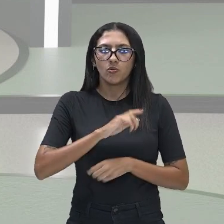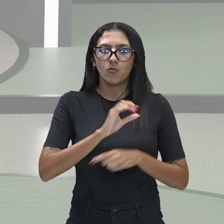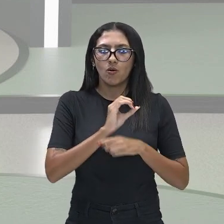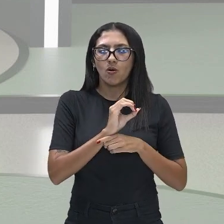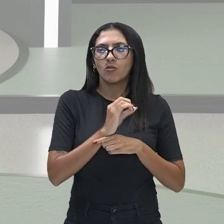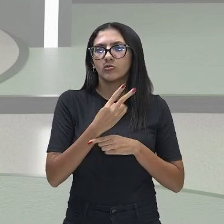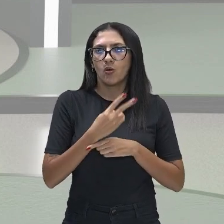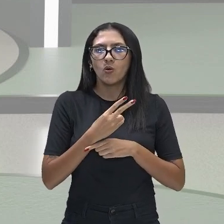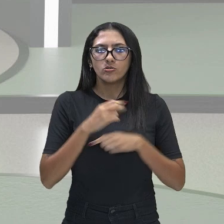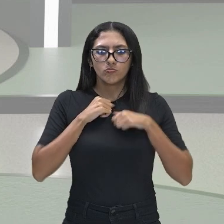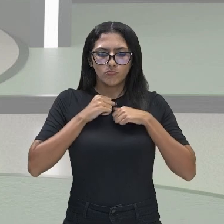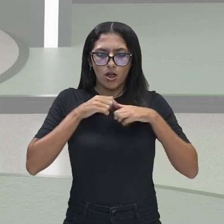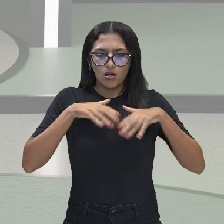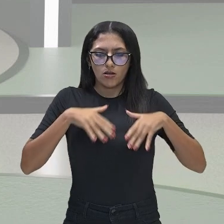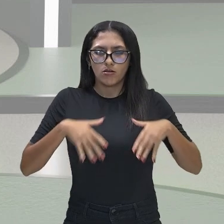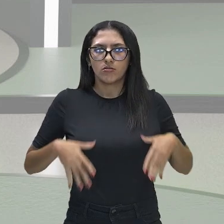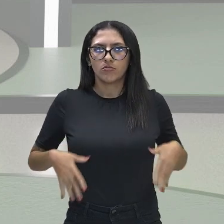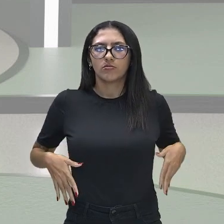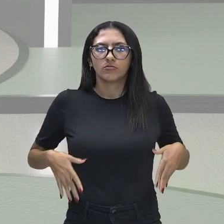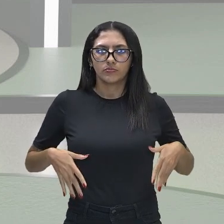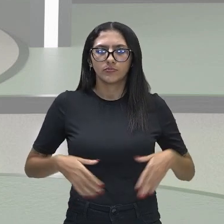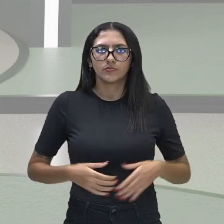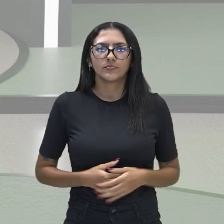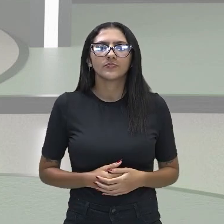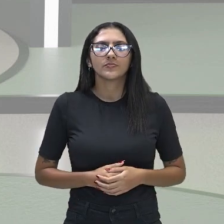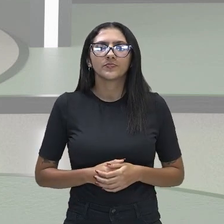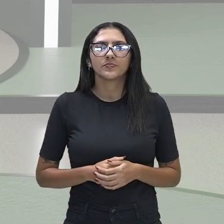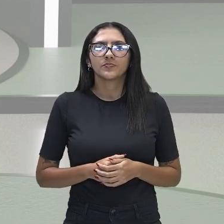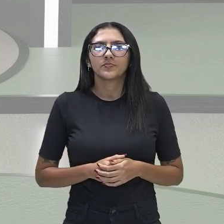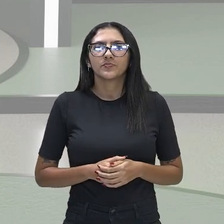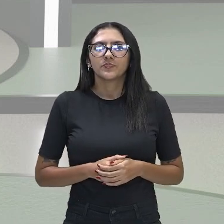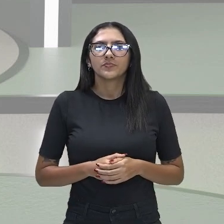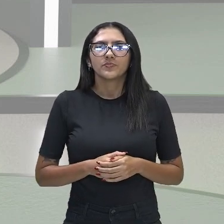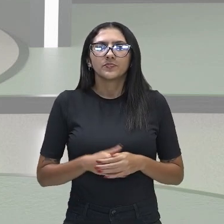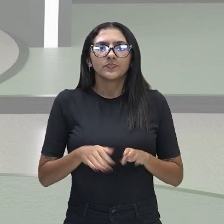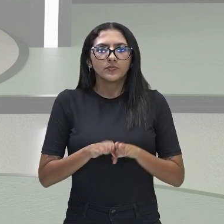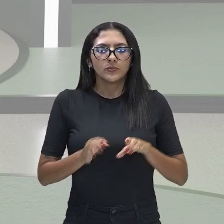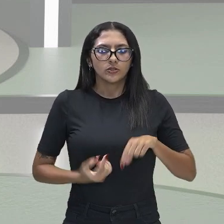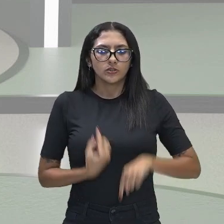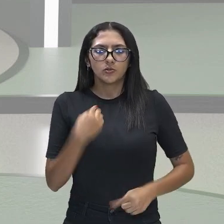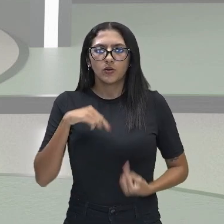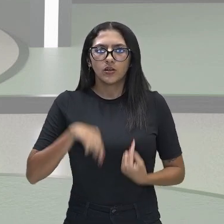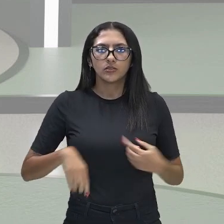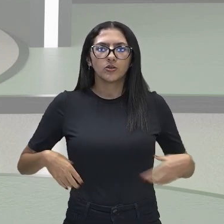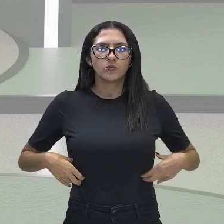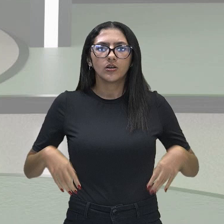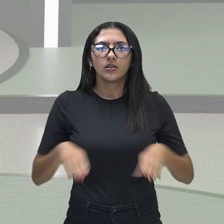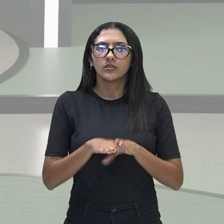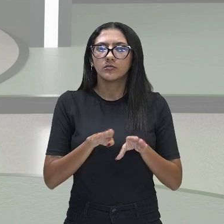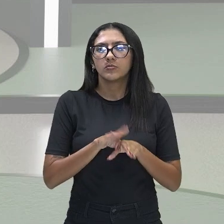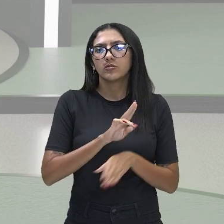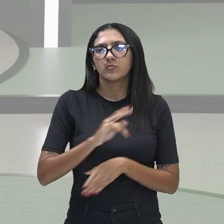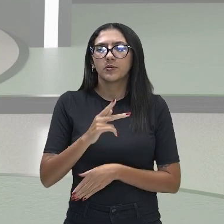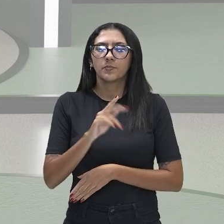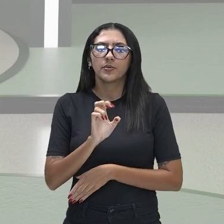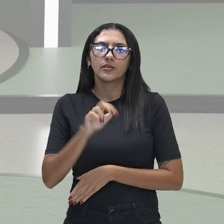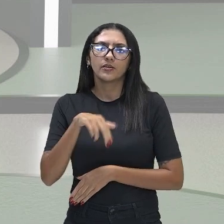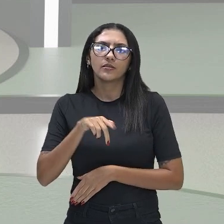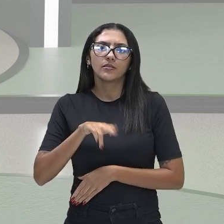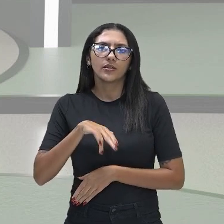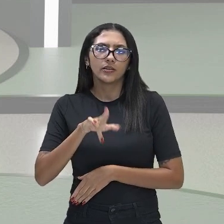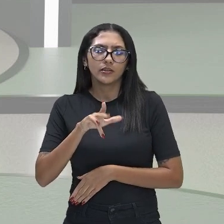corpo. A circulação pulmonar é também chamada de pequena circulação, porque